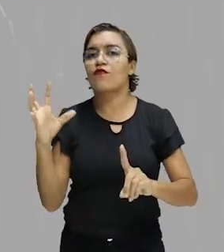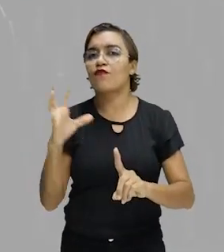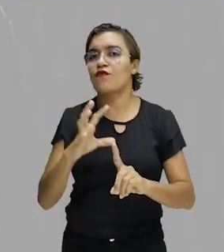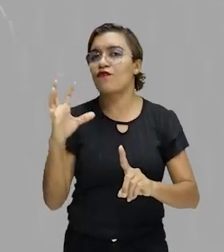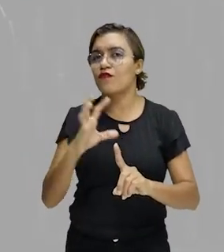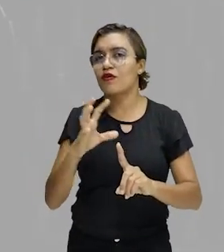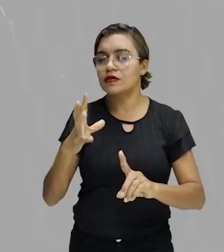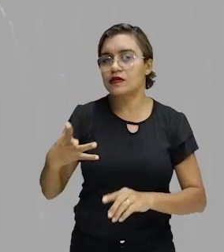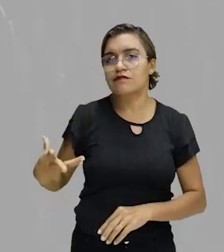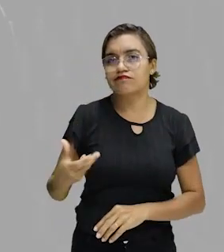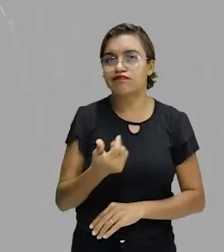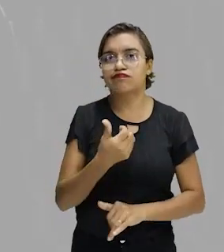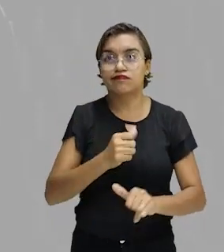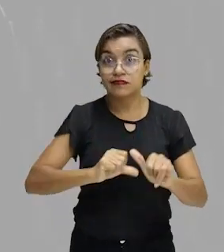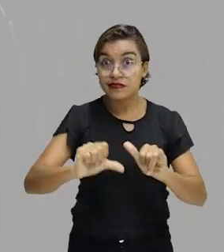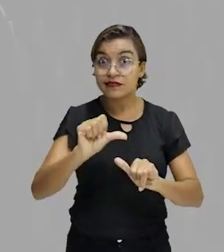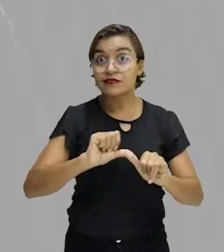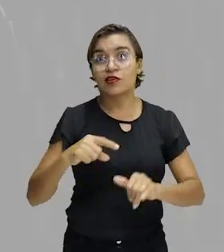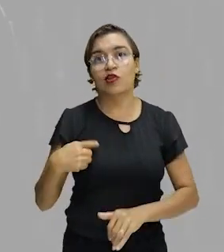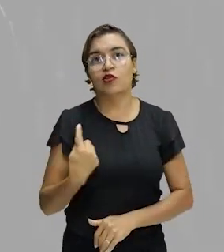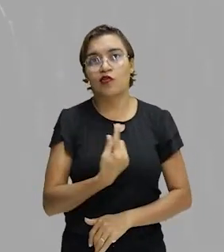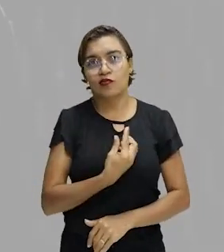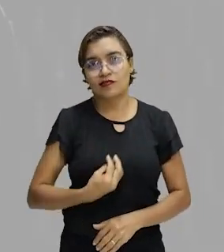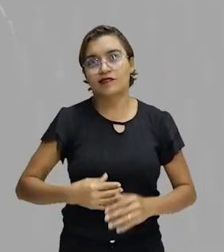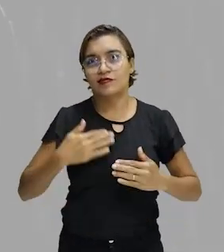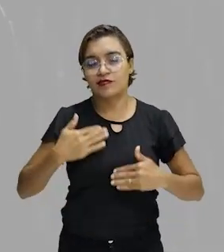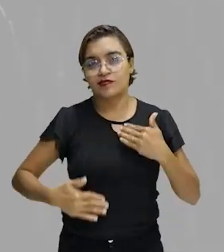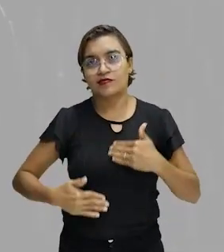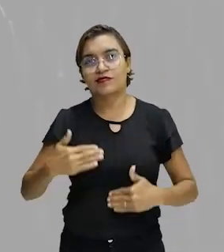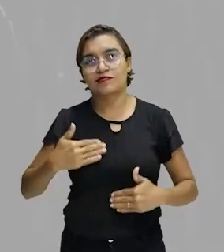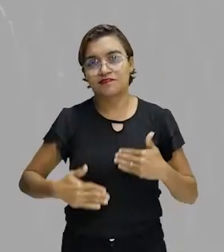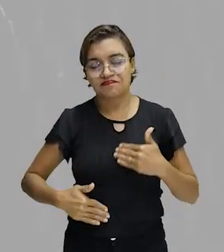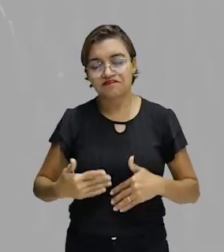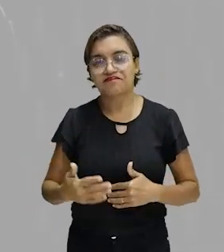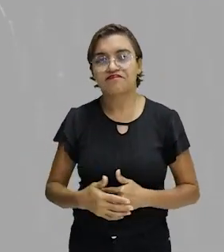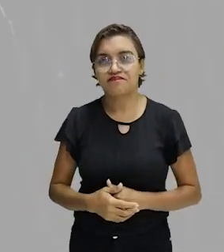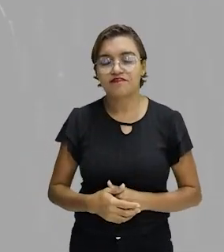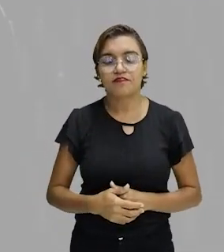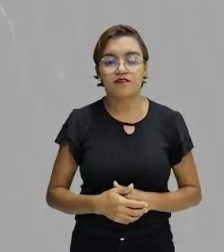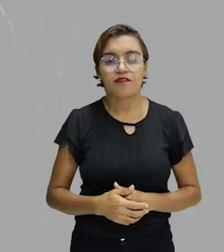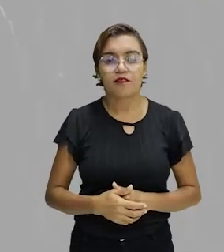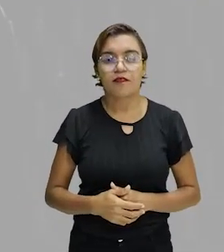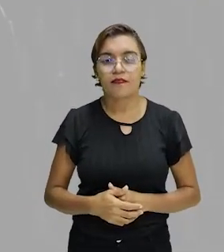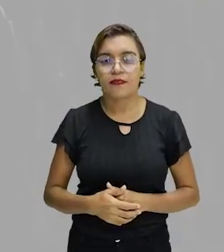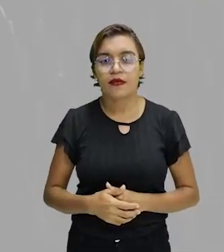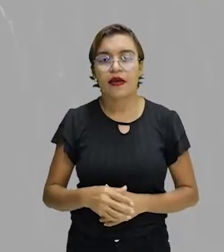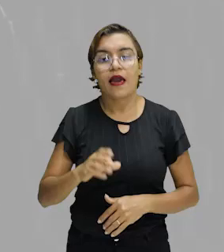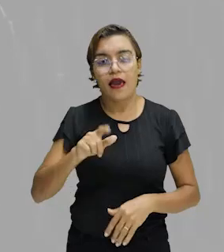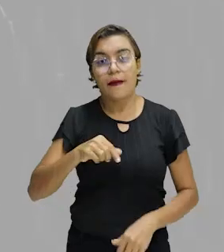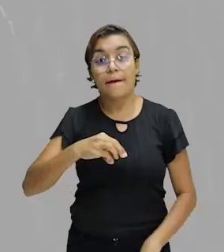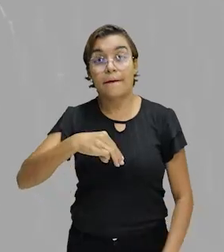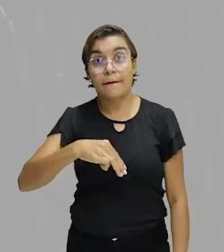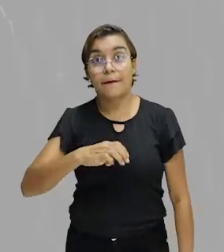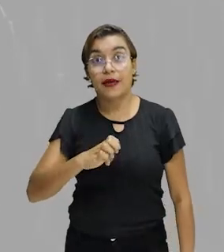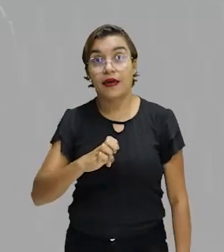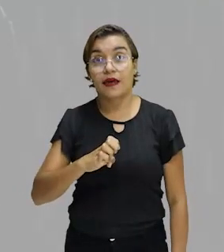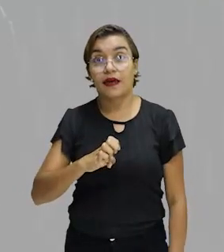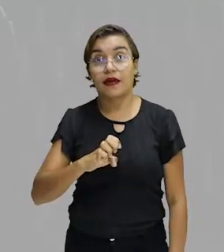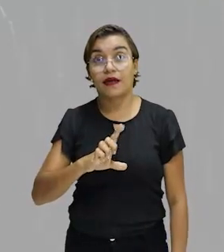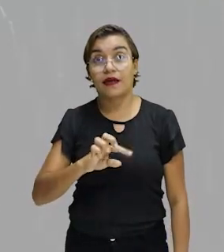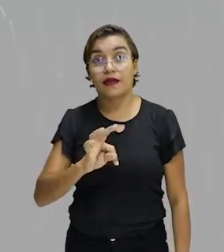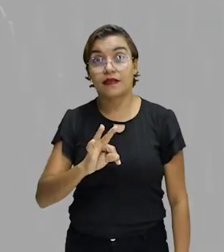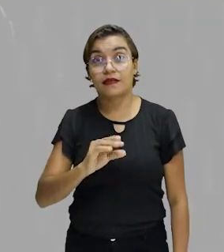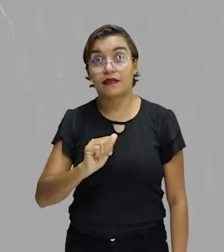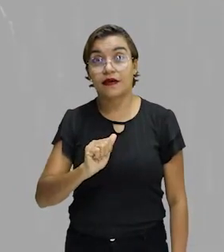nessas reações que acontecem no nosso organismo, que chamamos isso de metabolismo. Show?